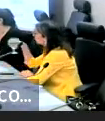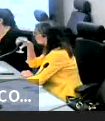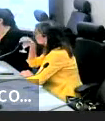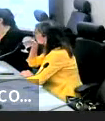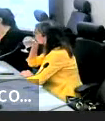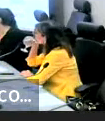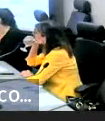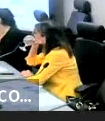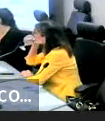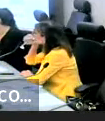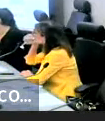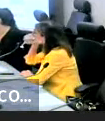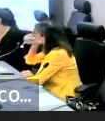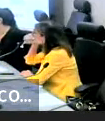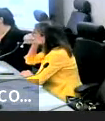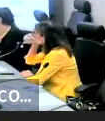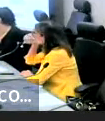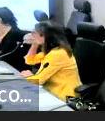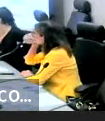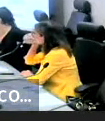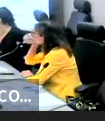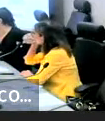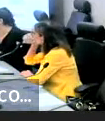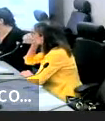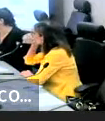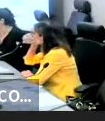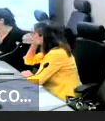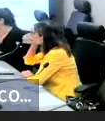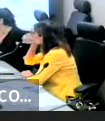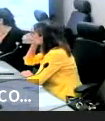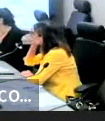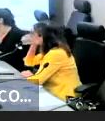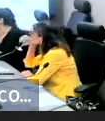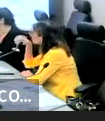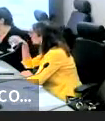integrada, procedimentos judiciais, uma série de problemas com